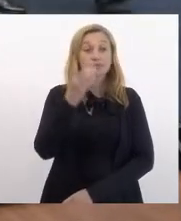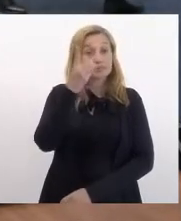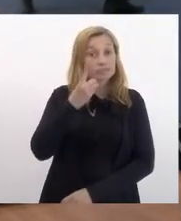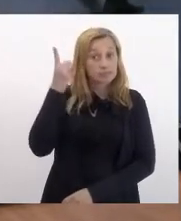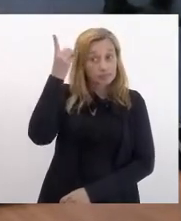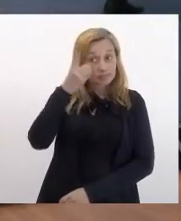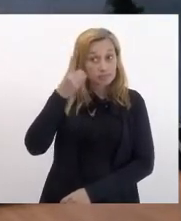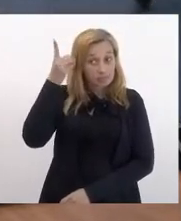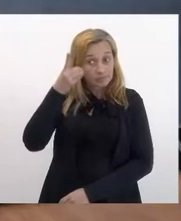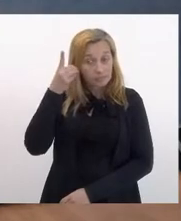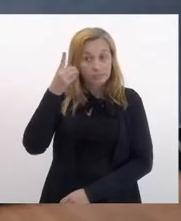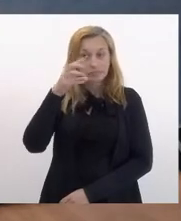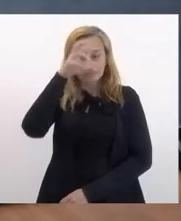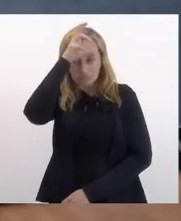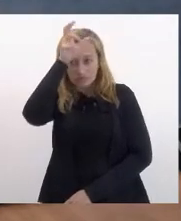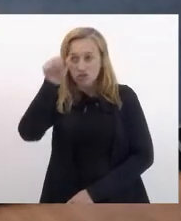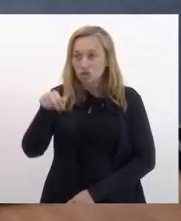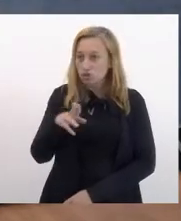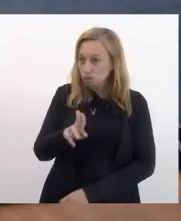deputada Tia Ju,